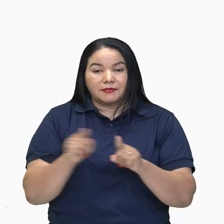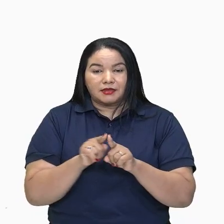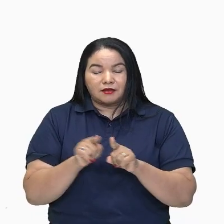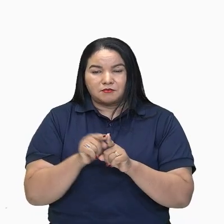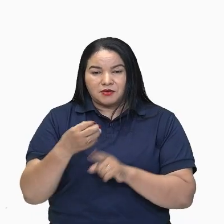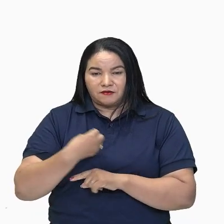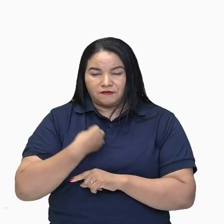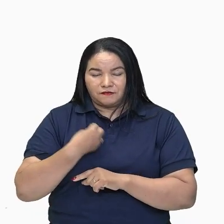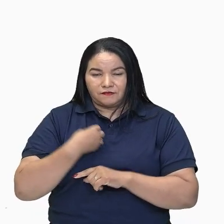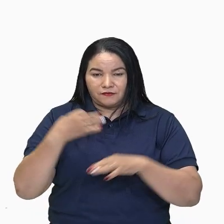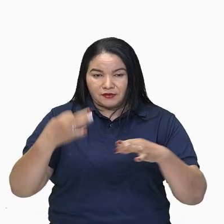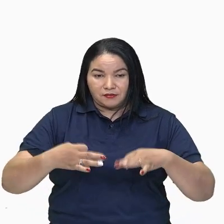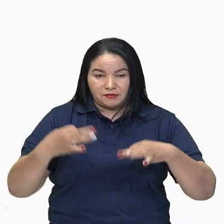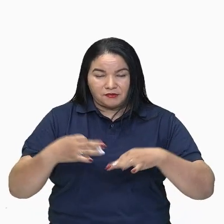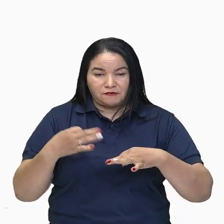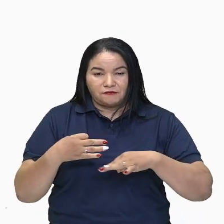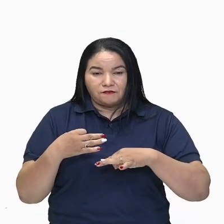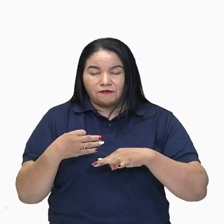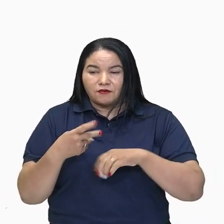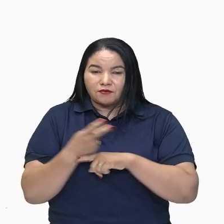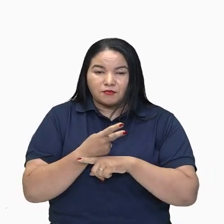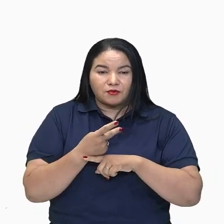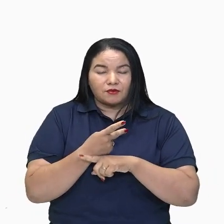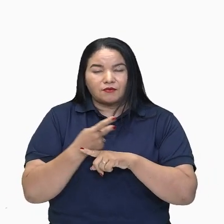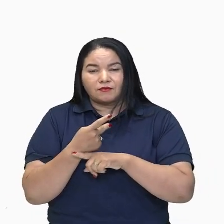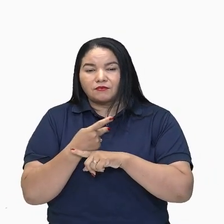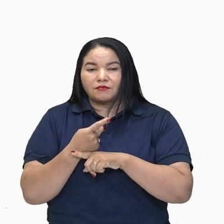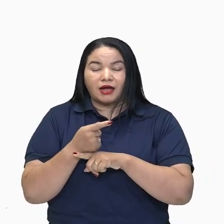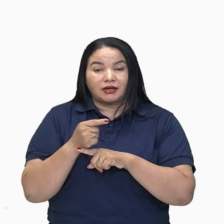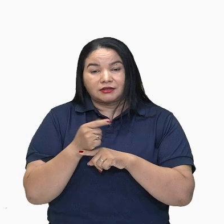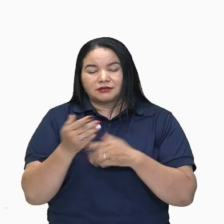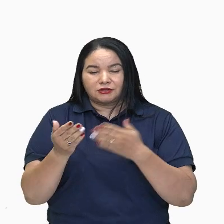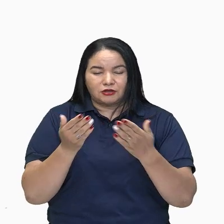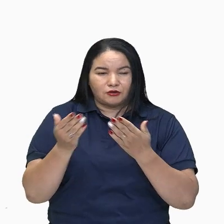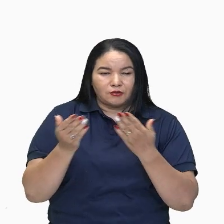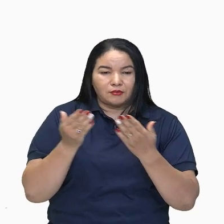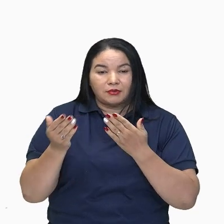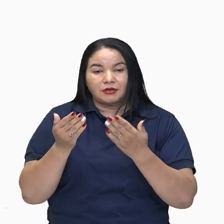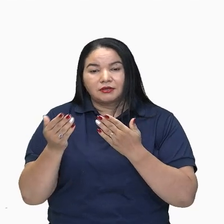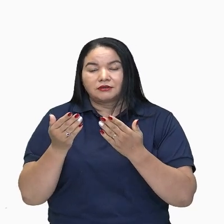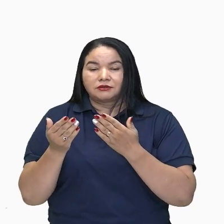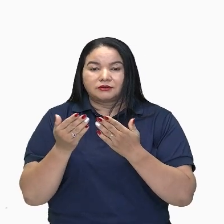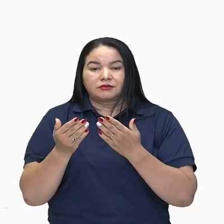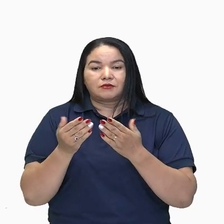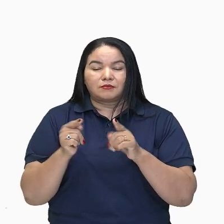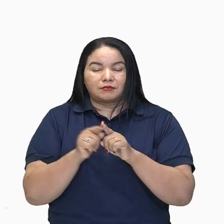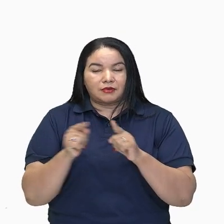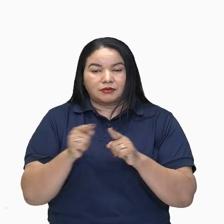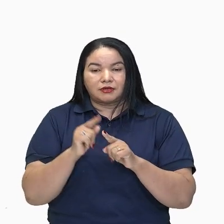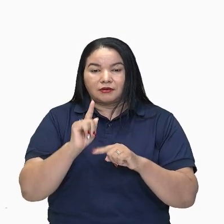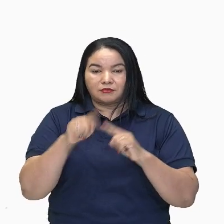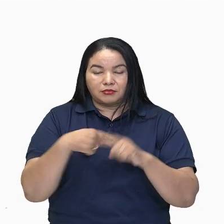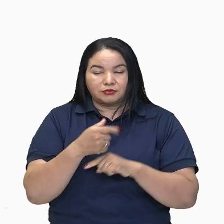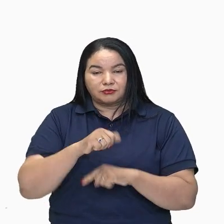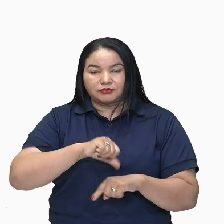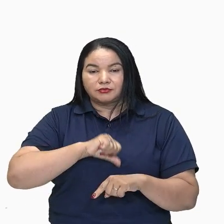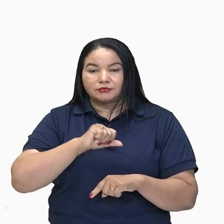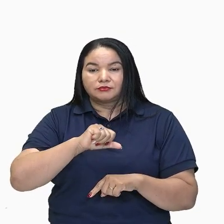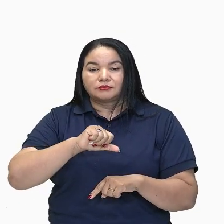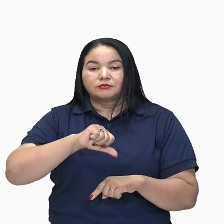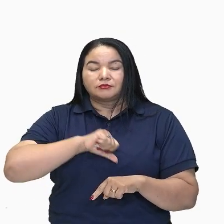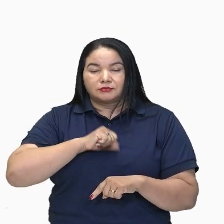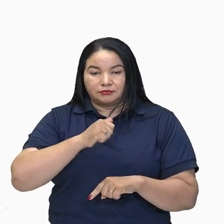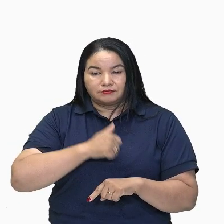vida perfeita nas redes gera comparações irreais e baixa autoestima. Por isso é fundamental